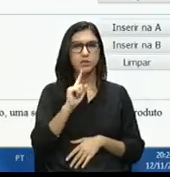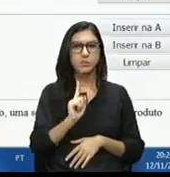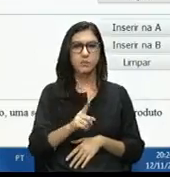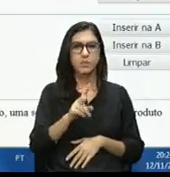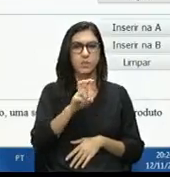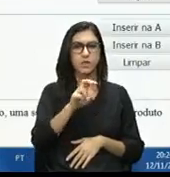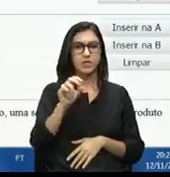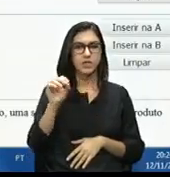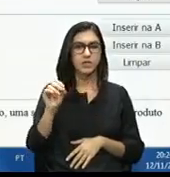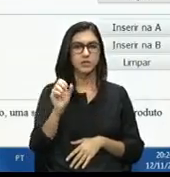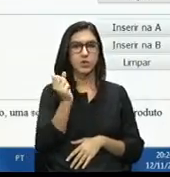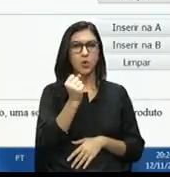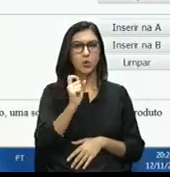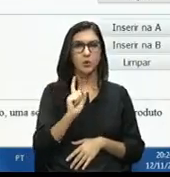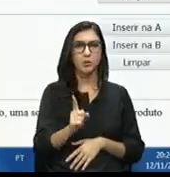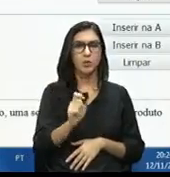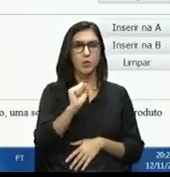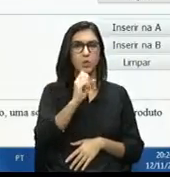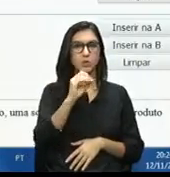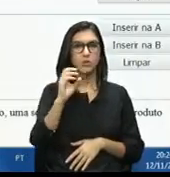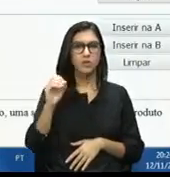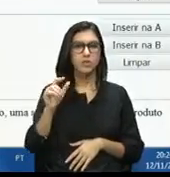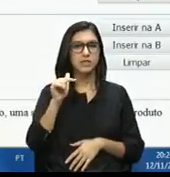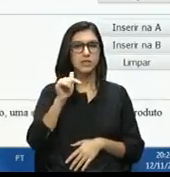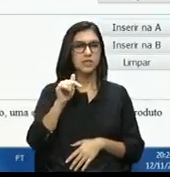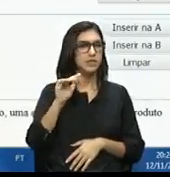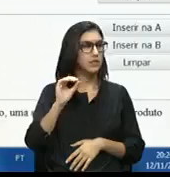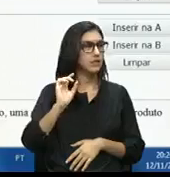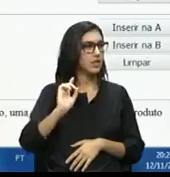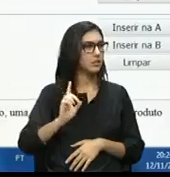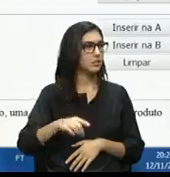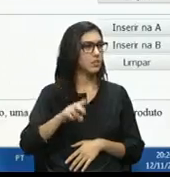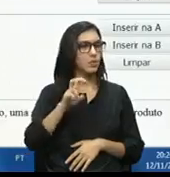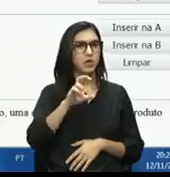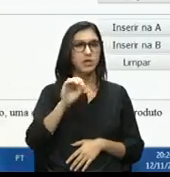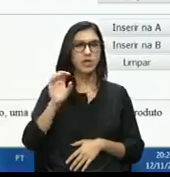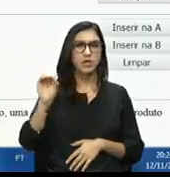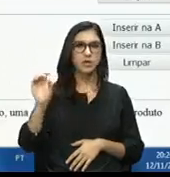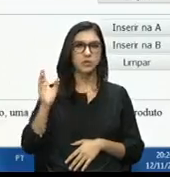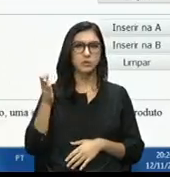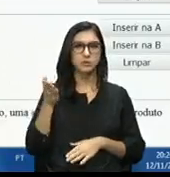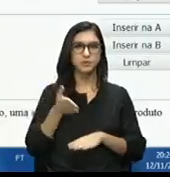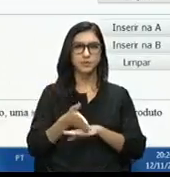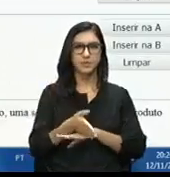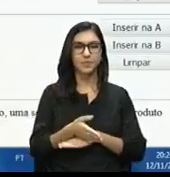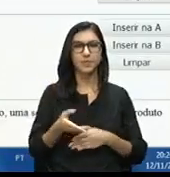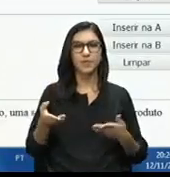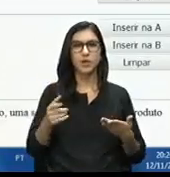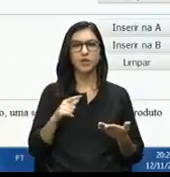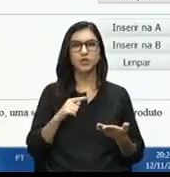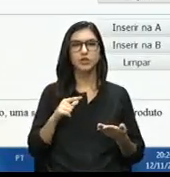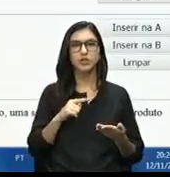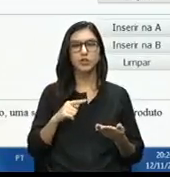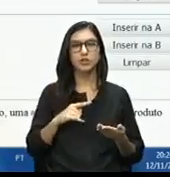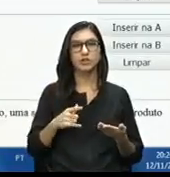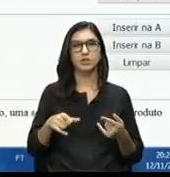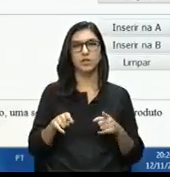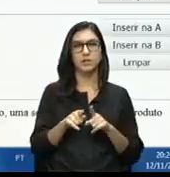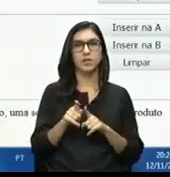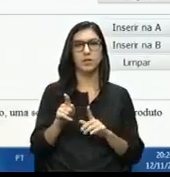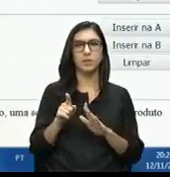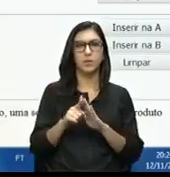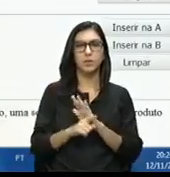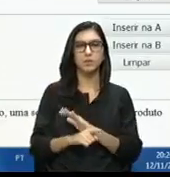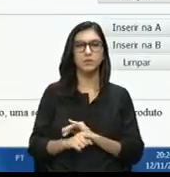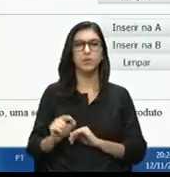11.500, 8.800, 70.500 nessa entrada. E nós tínhamos como